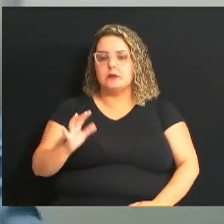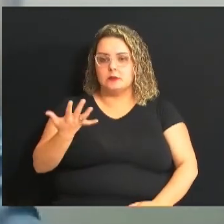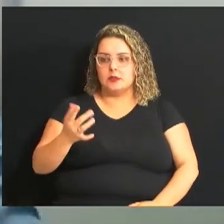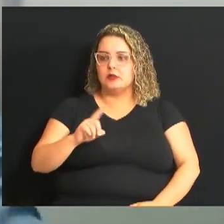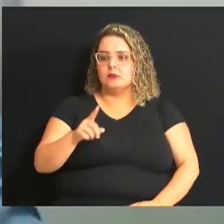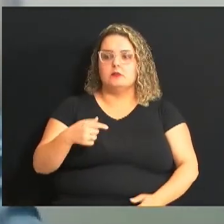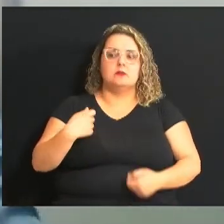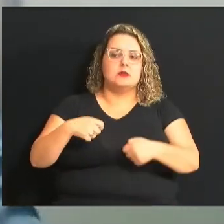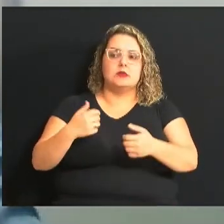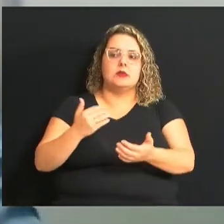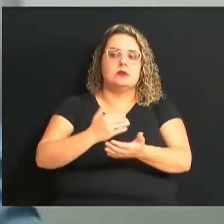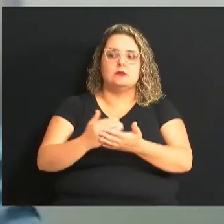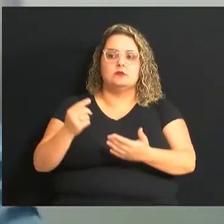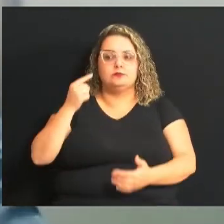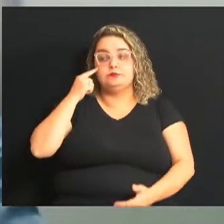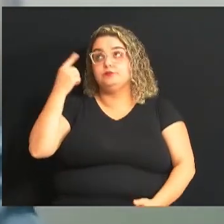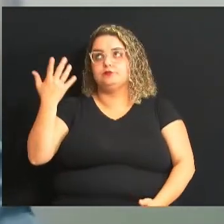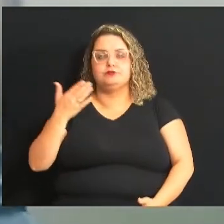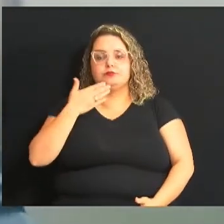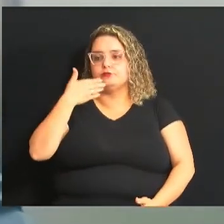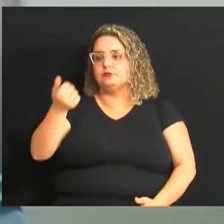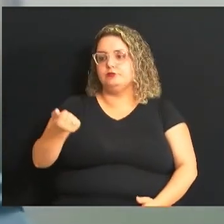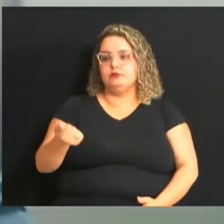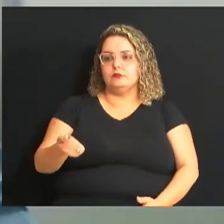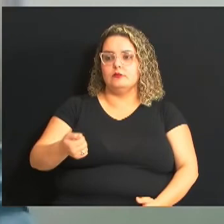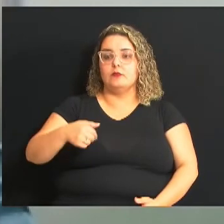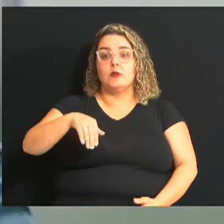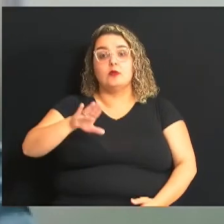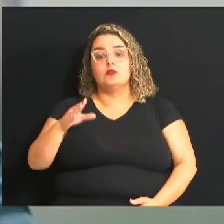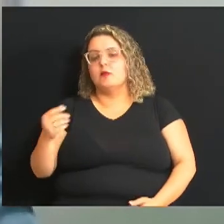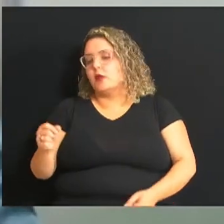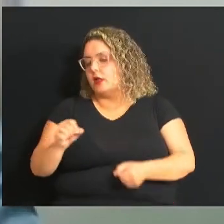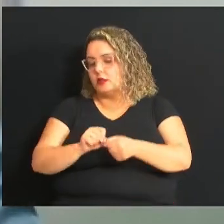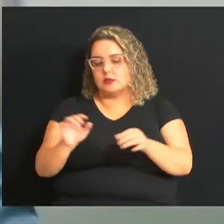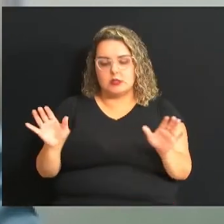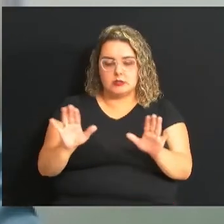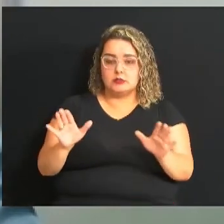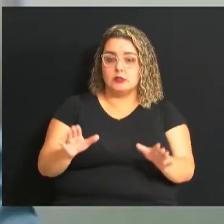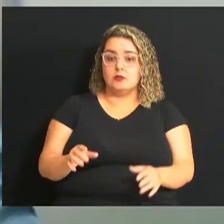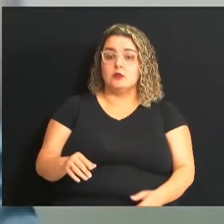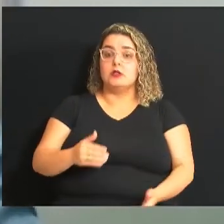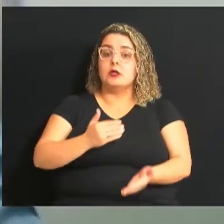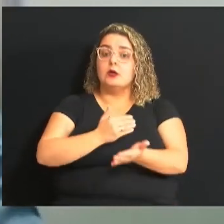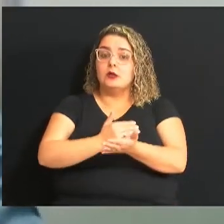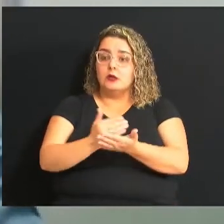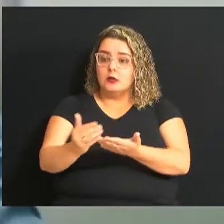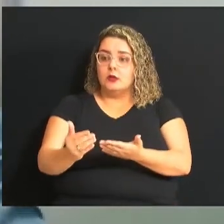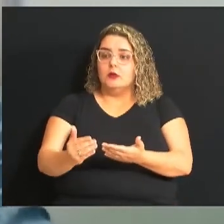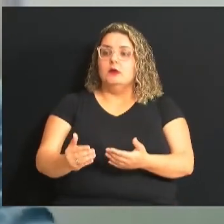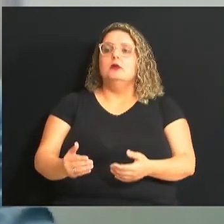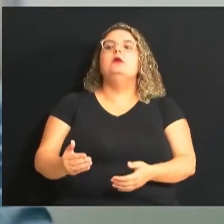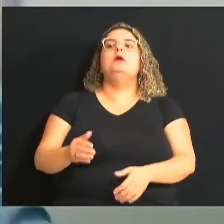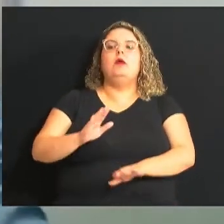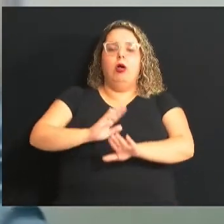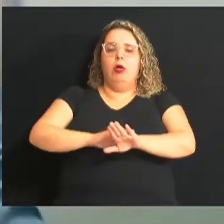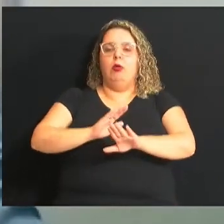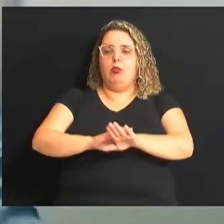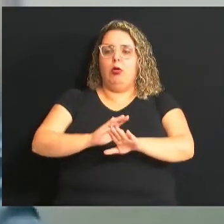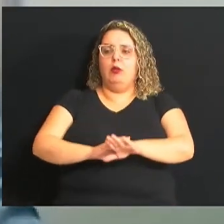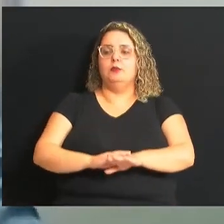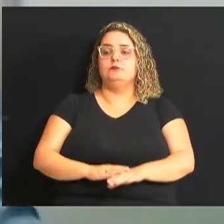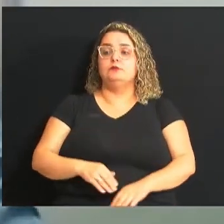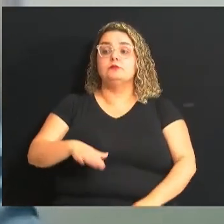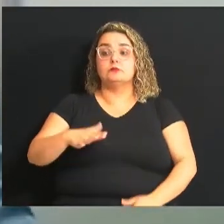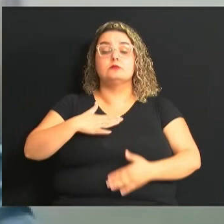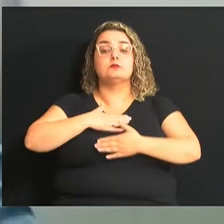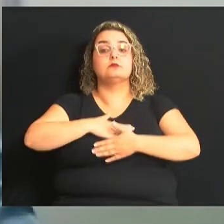começar imaginar que o melhor é o quanto mais você faz. E sim que você inicie a atividade física, o que dê mais prazer no tempo